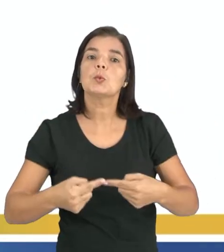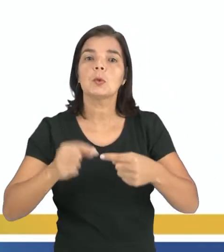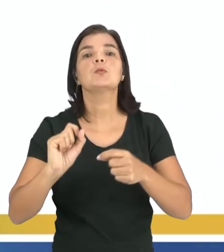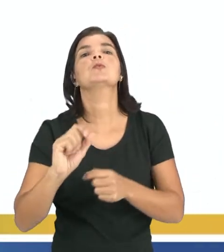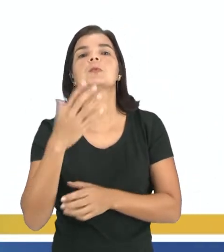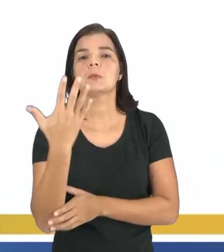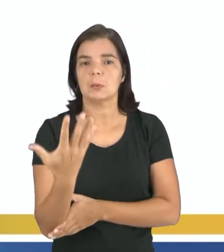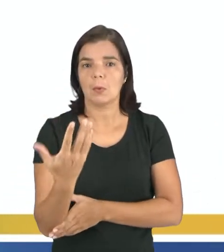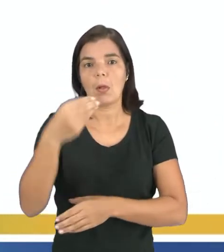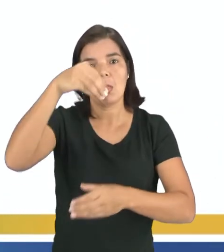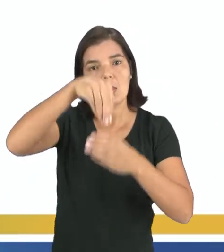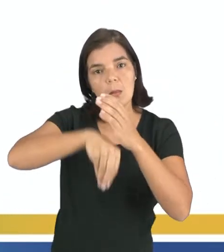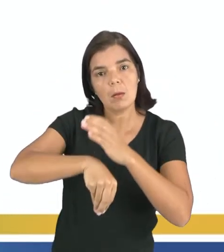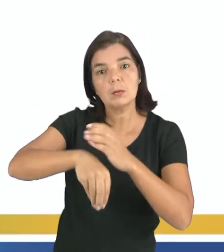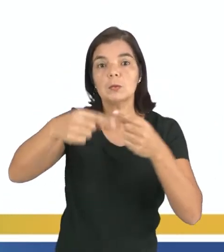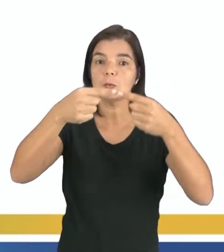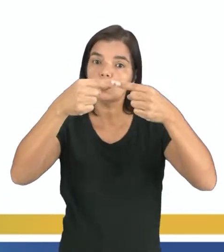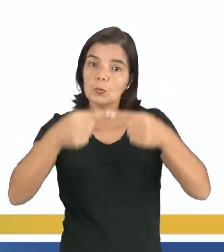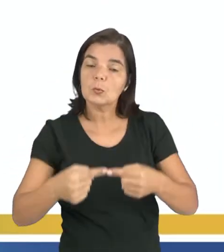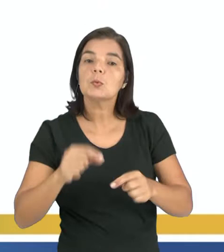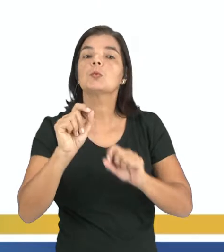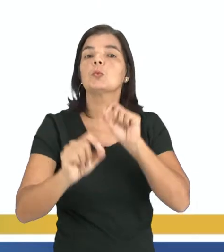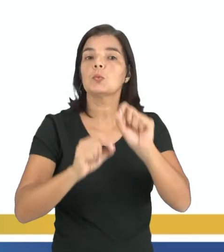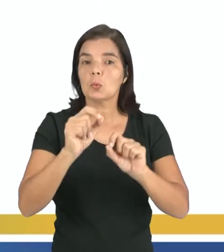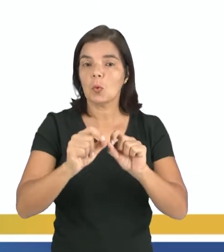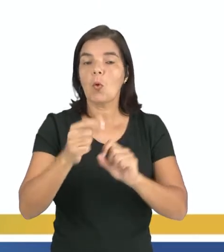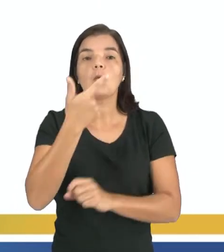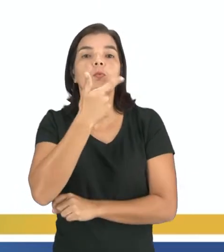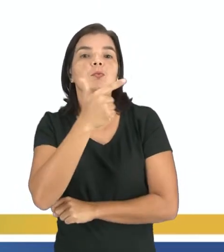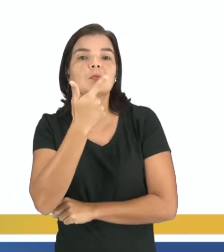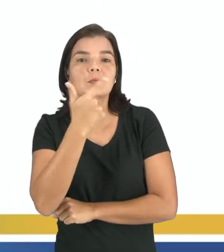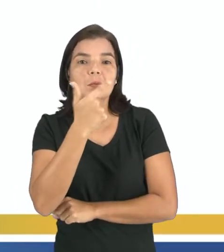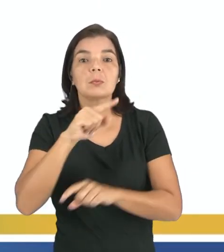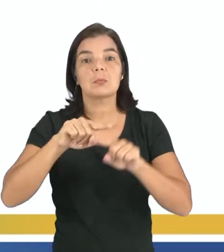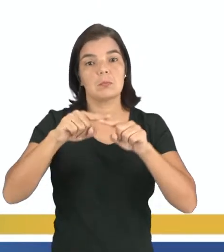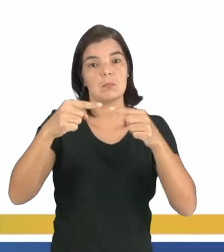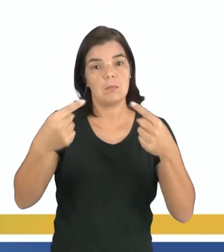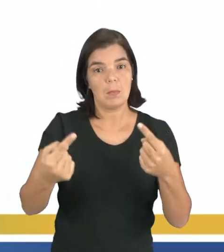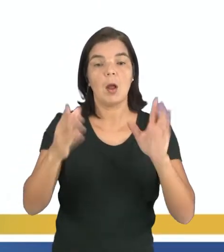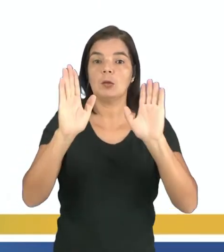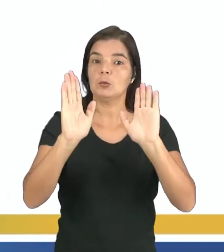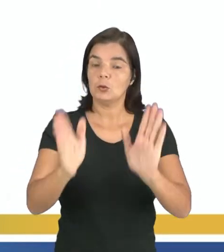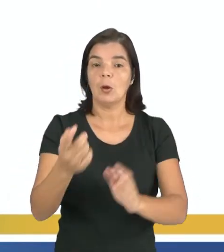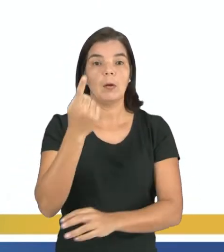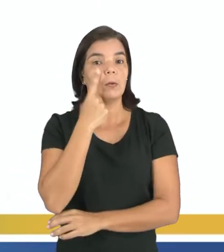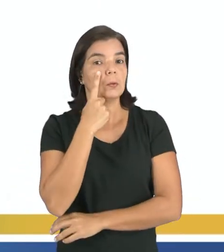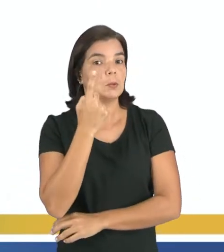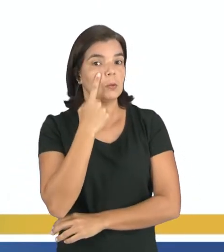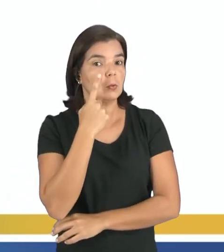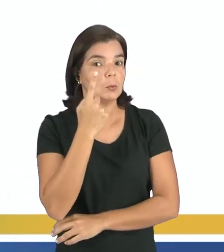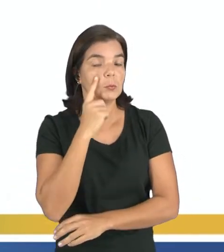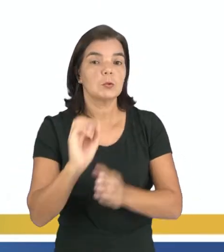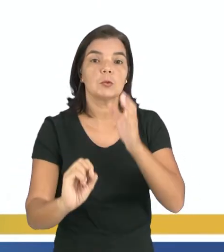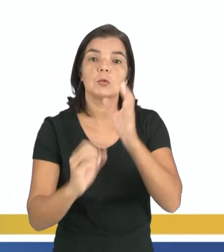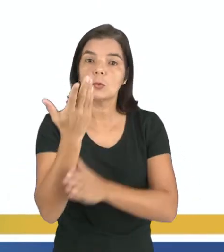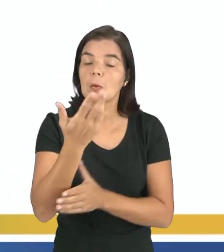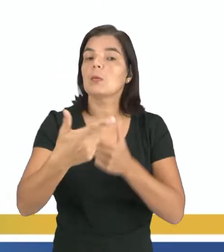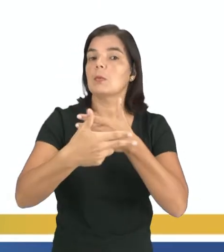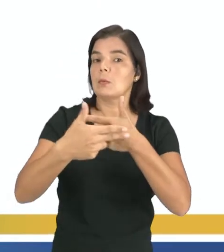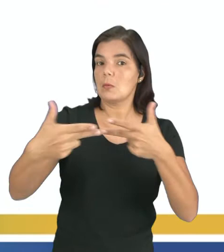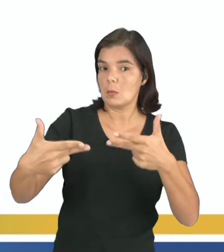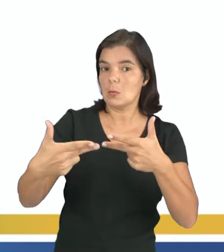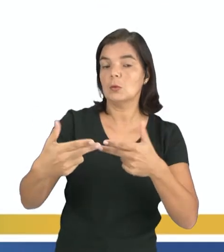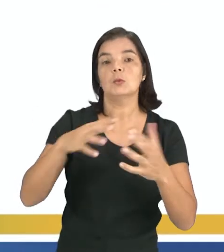acontecendo. Dentro daquela coerência vai ser estabelecido um humor, mas já observamos, já aconteceram casos